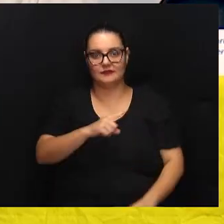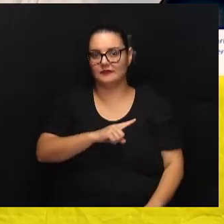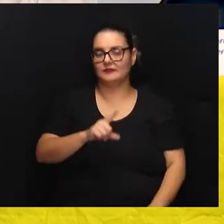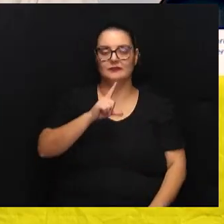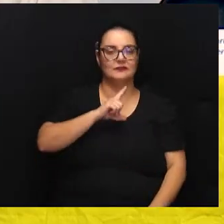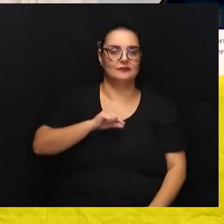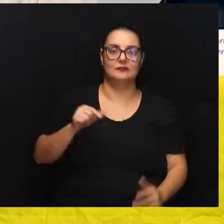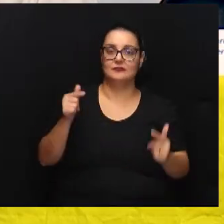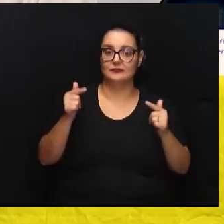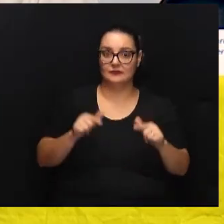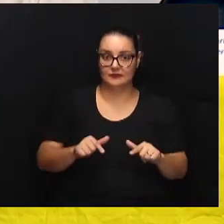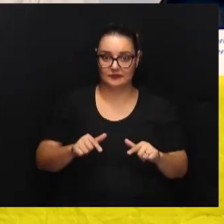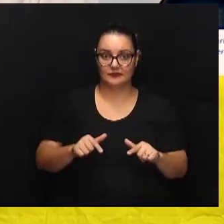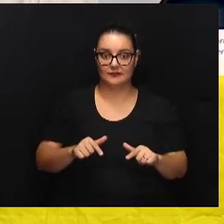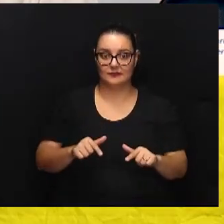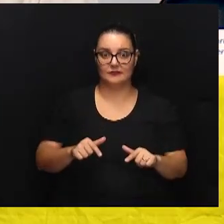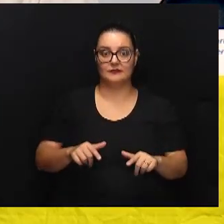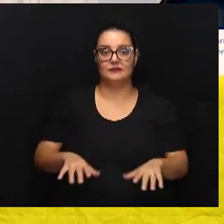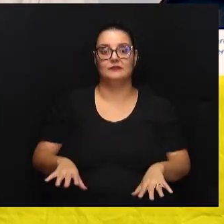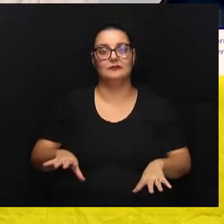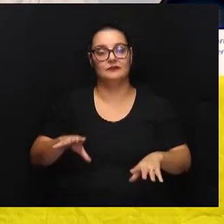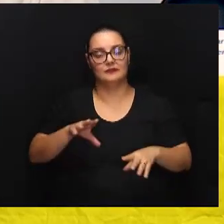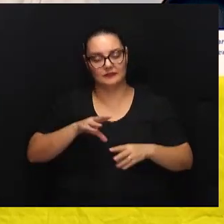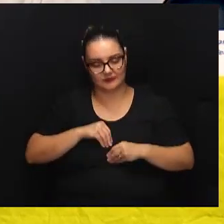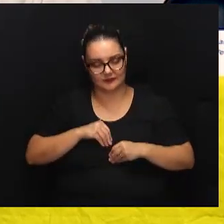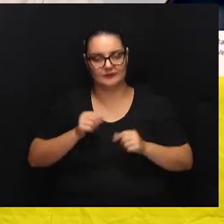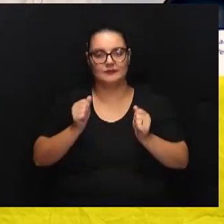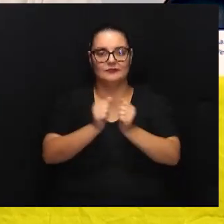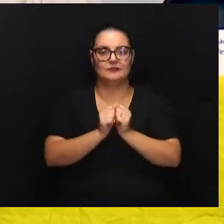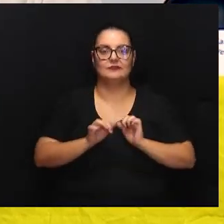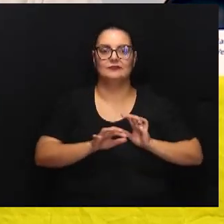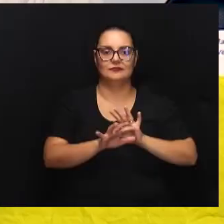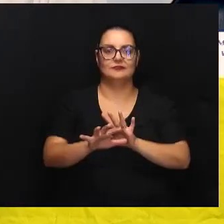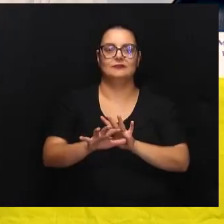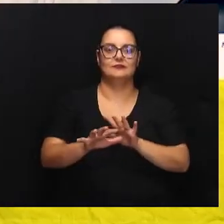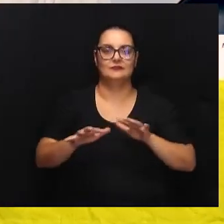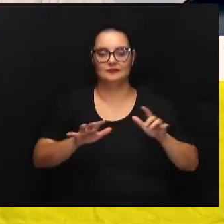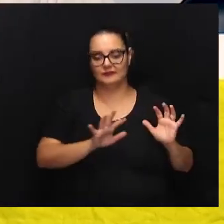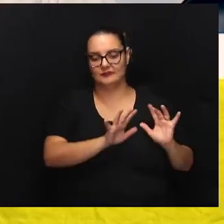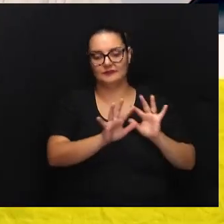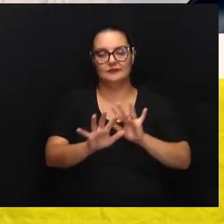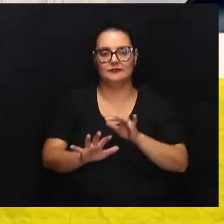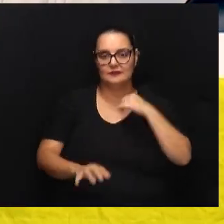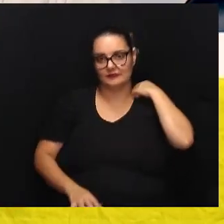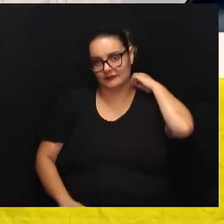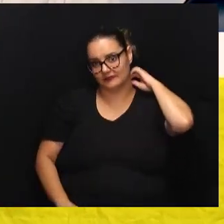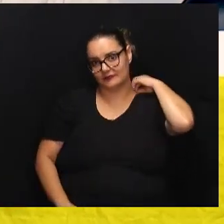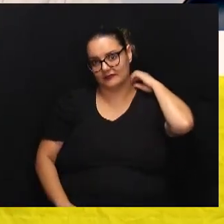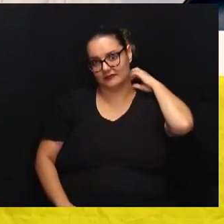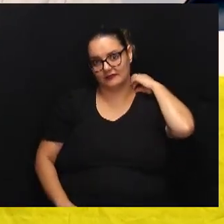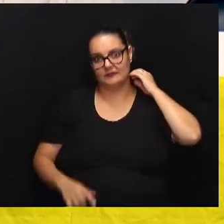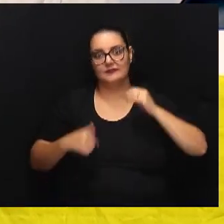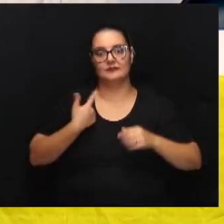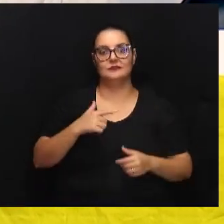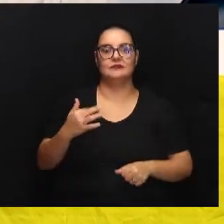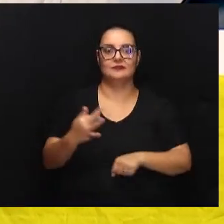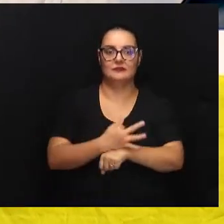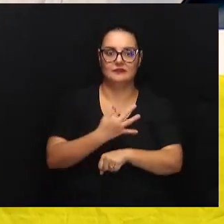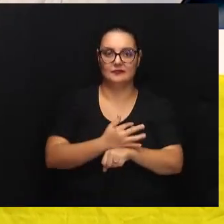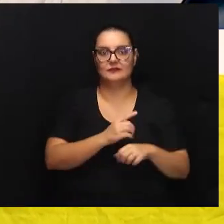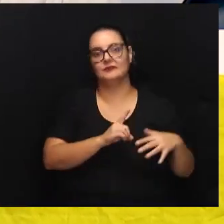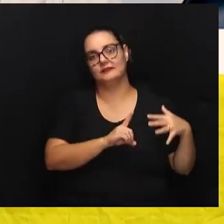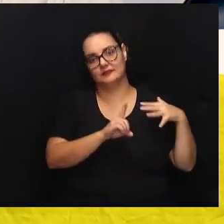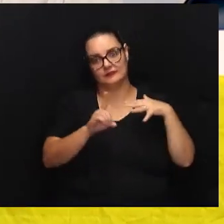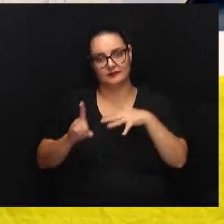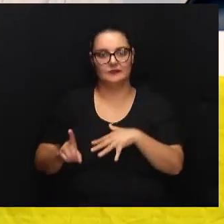dizer que a gente não ia sair daquele espaço, né? Incorporamos junto com a parada para dizer que a gente ia